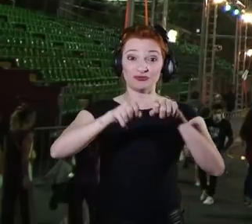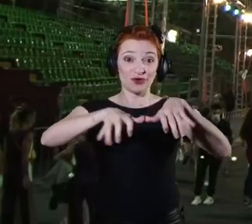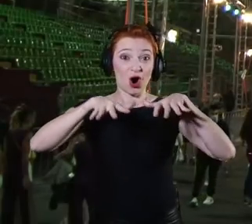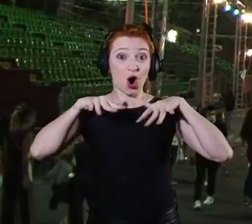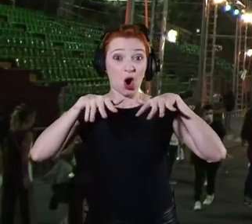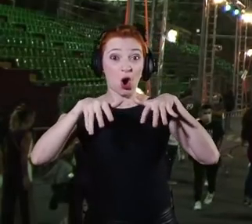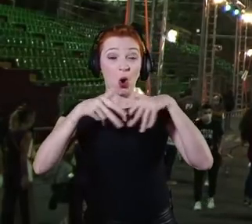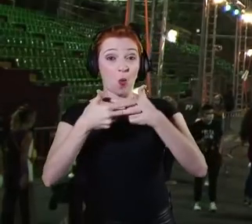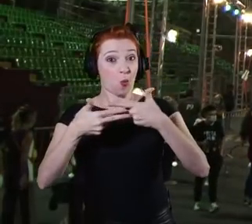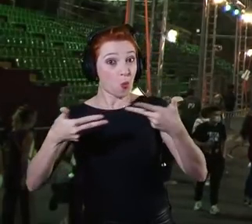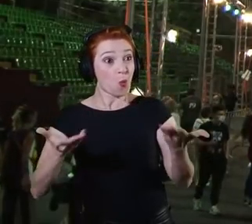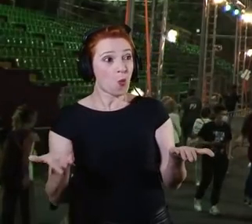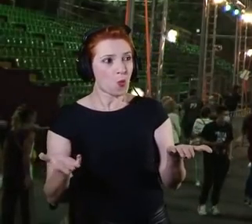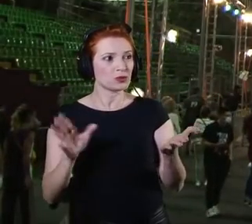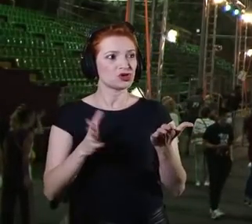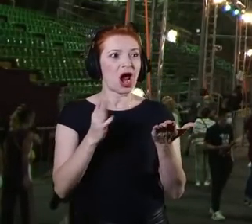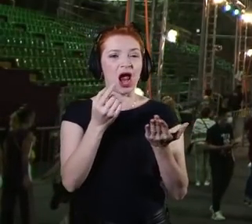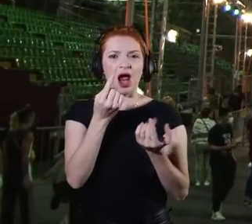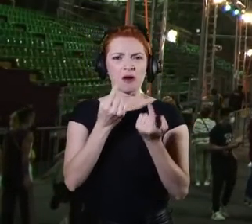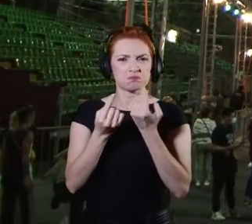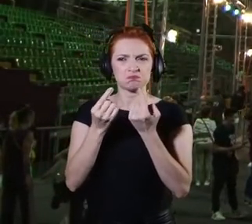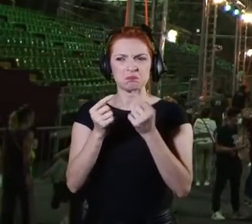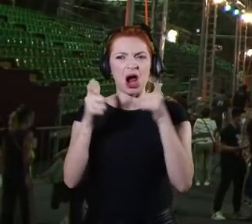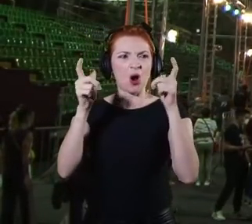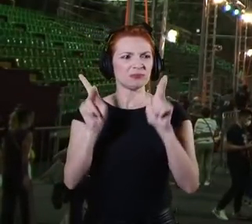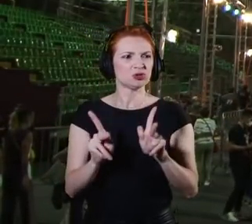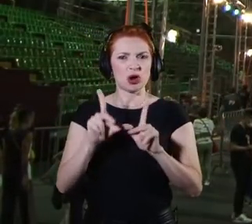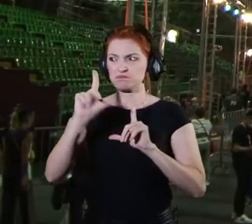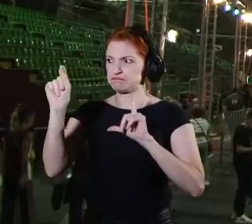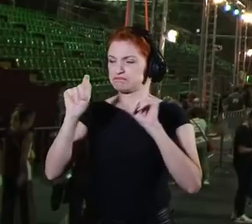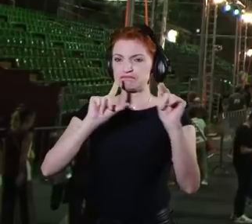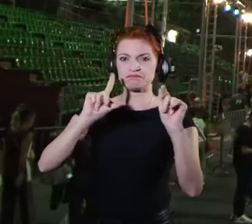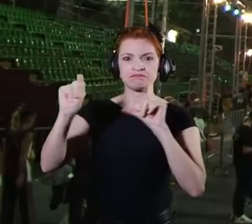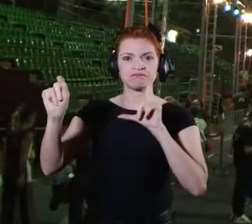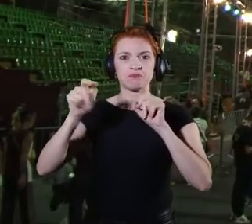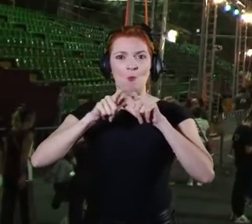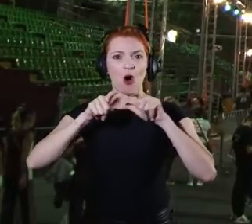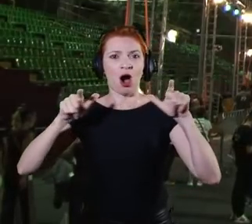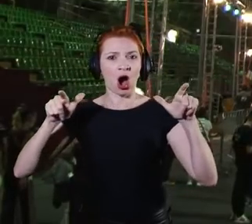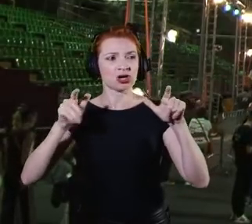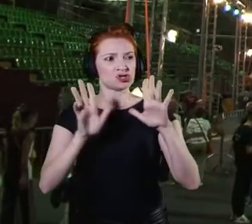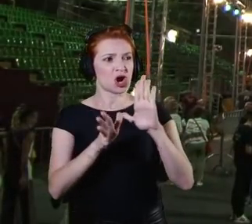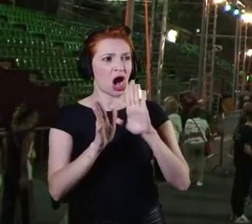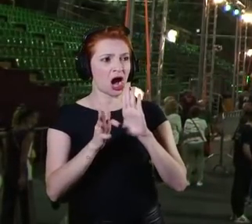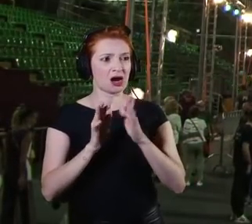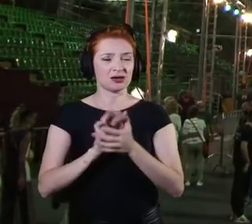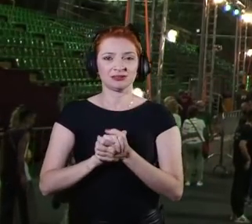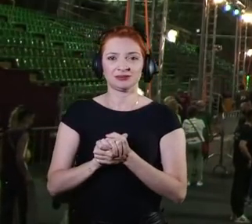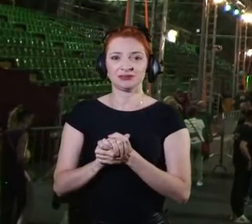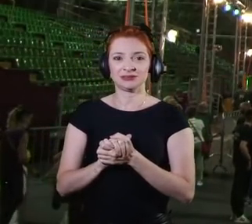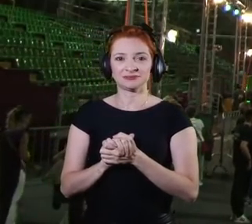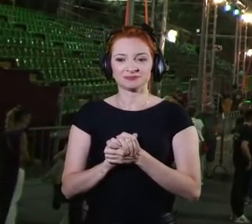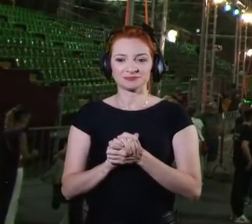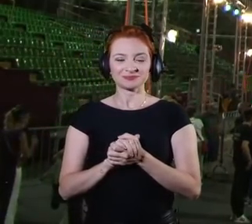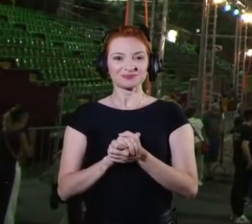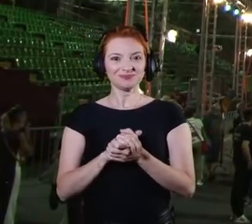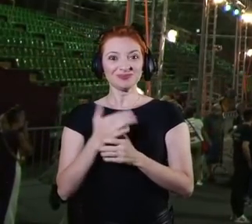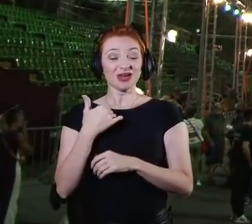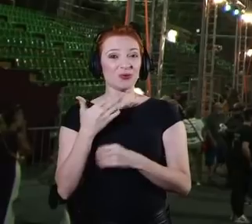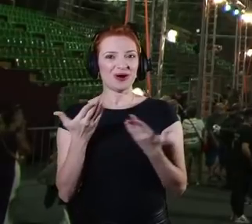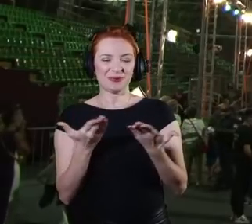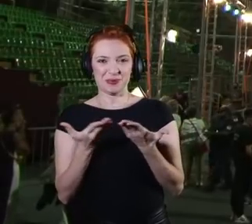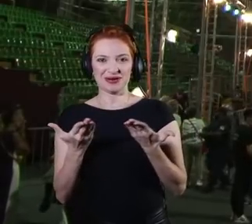arquibancadas, né? Deixando já muitas pessoas, já deixando o centro de Caxias do Sul. Zé, finaliza que eu te cortei, perdão. Não, tranquilo, eu